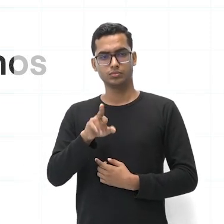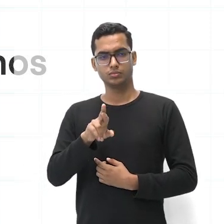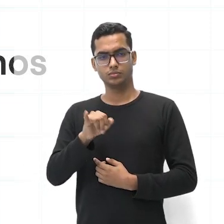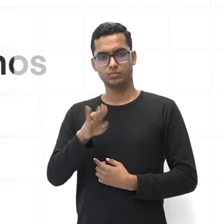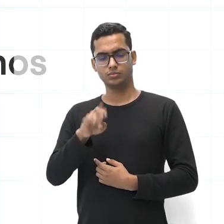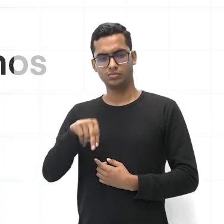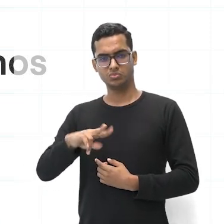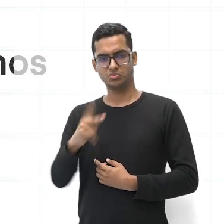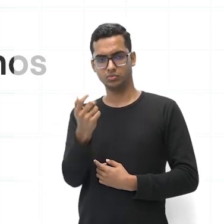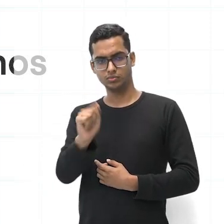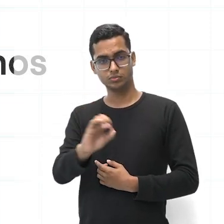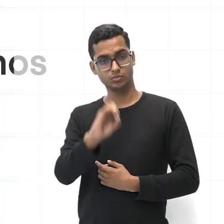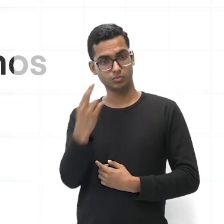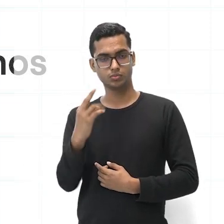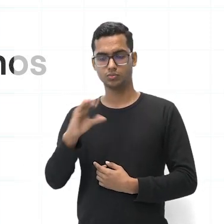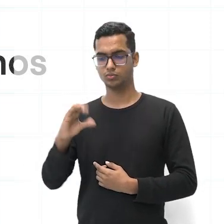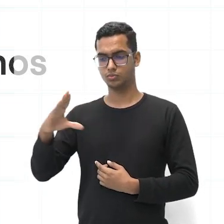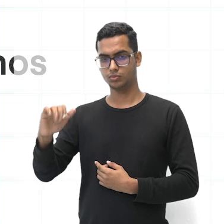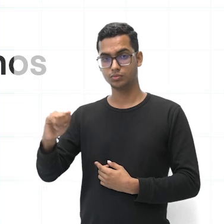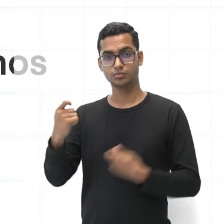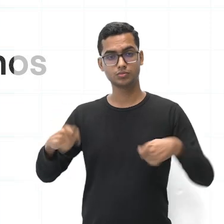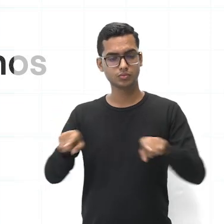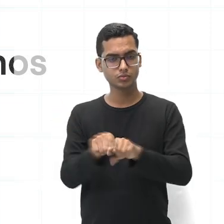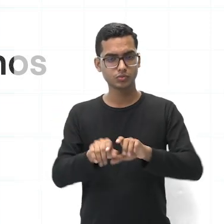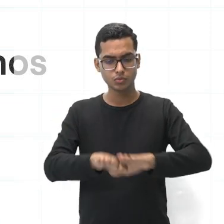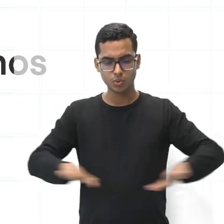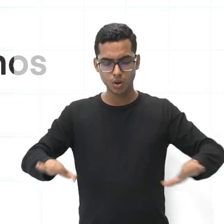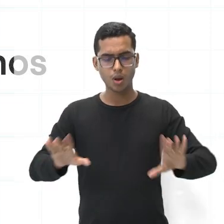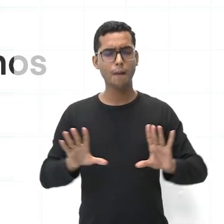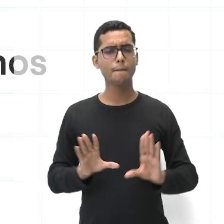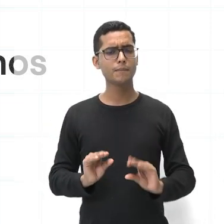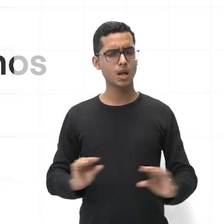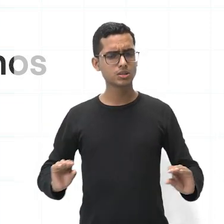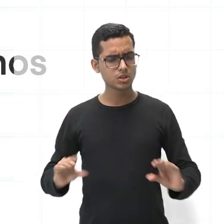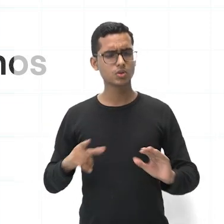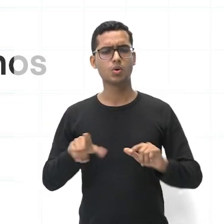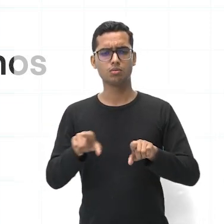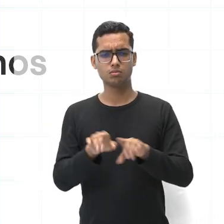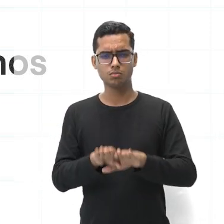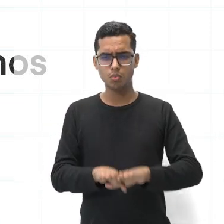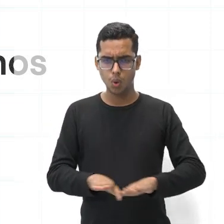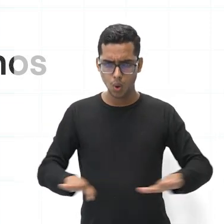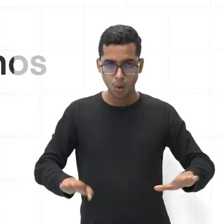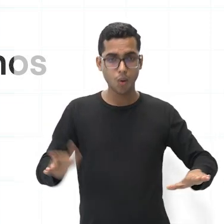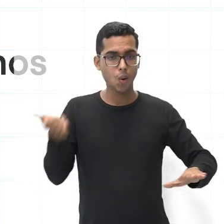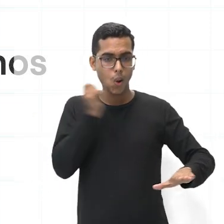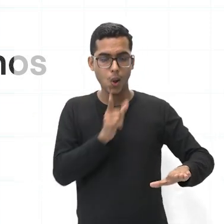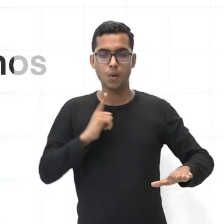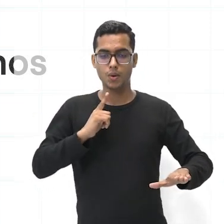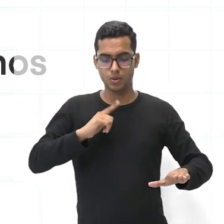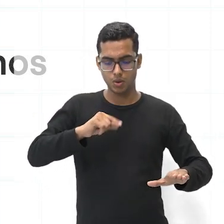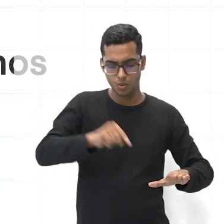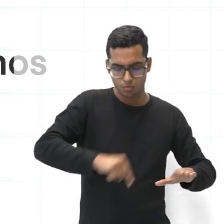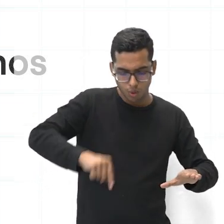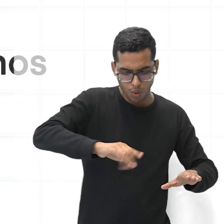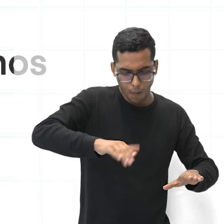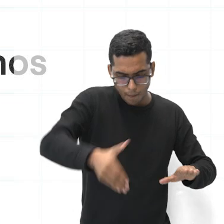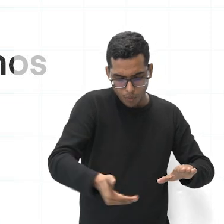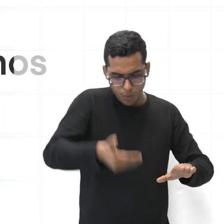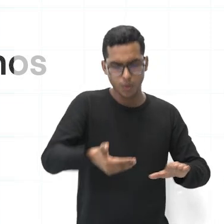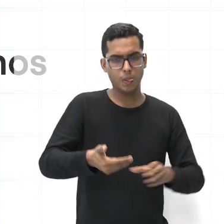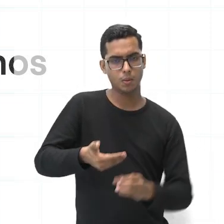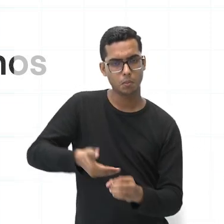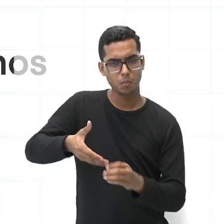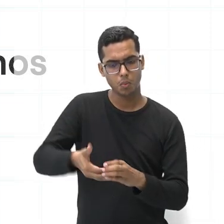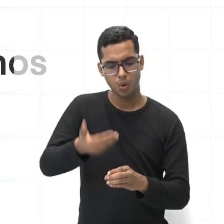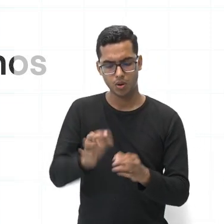Nessa também precisa de um chão macio, já que é preciso fazer ali um buraco de cerca de